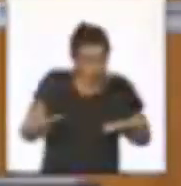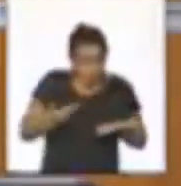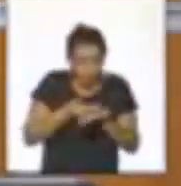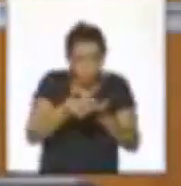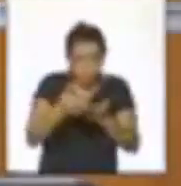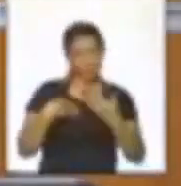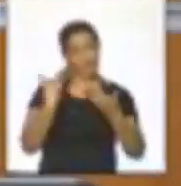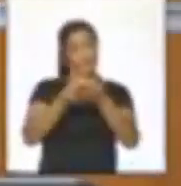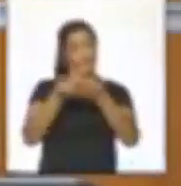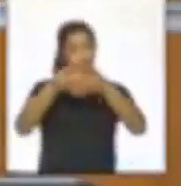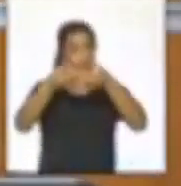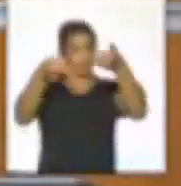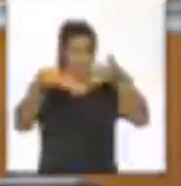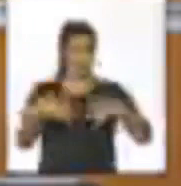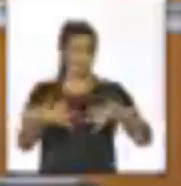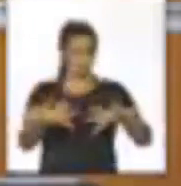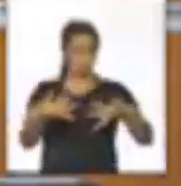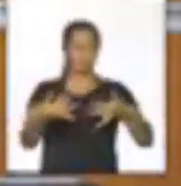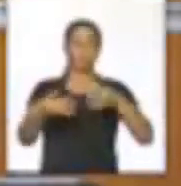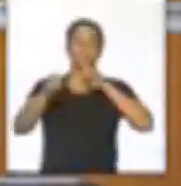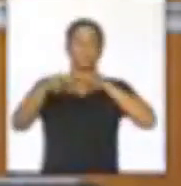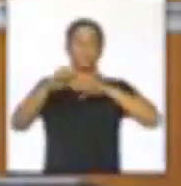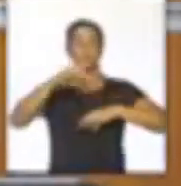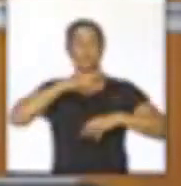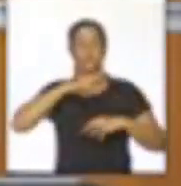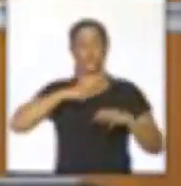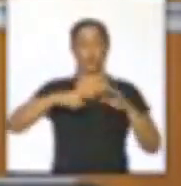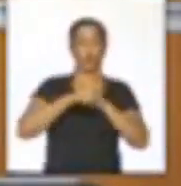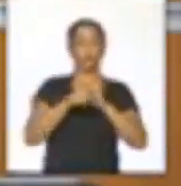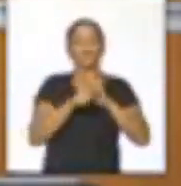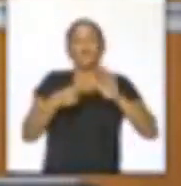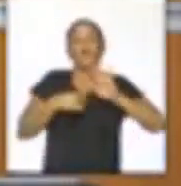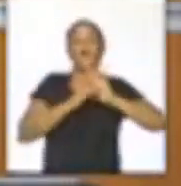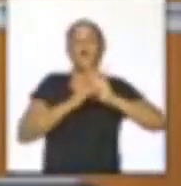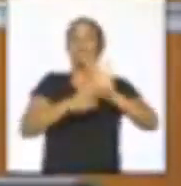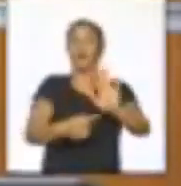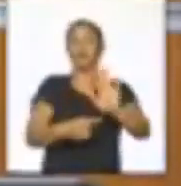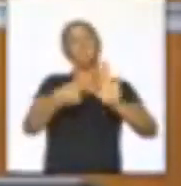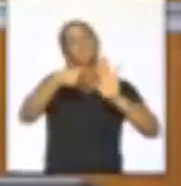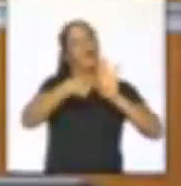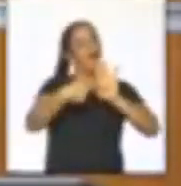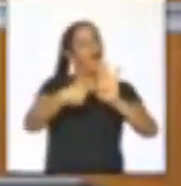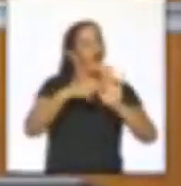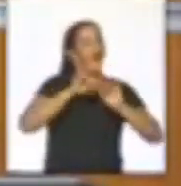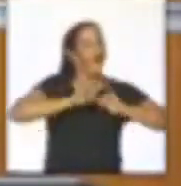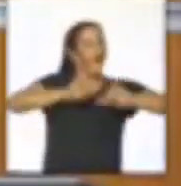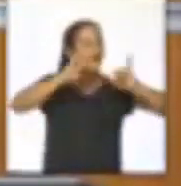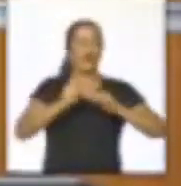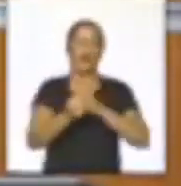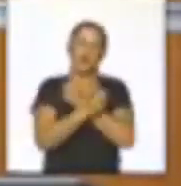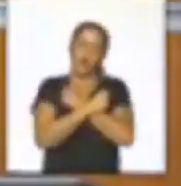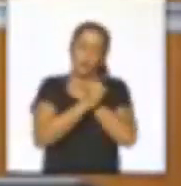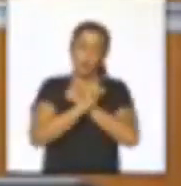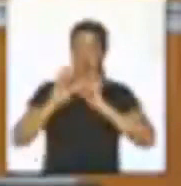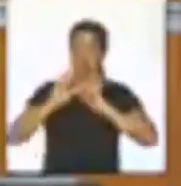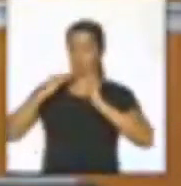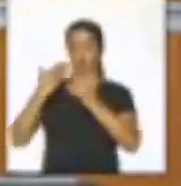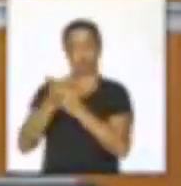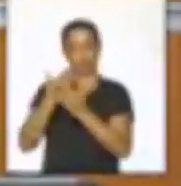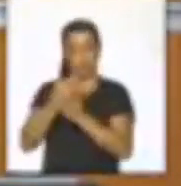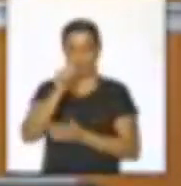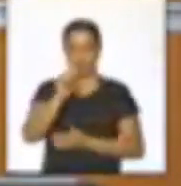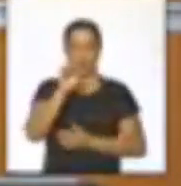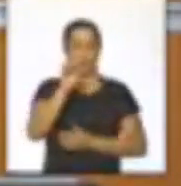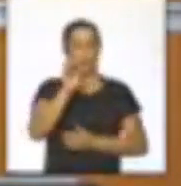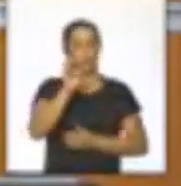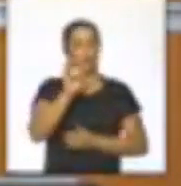aula, vamos dar atenção, mandar alguns abraços. Primeiro abraço para a Escola Aderbal de Castro,